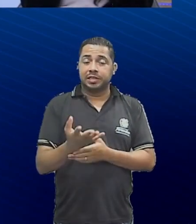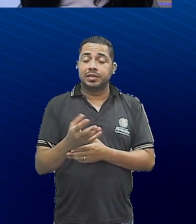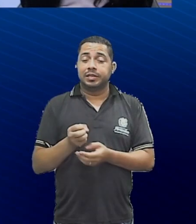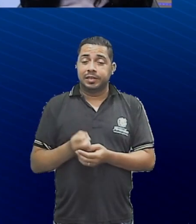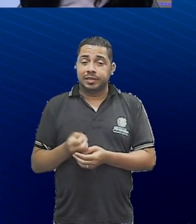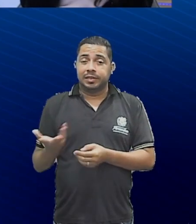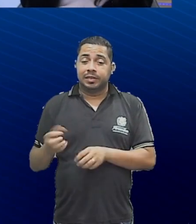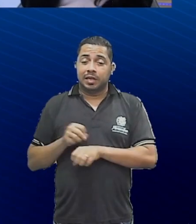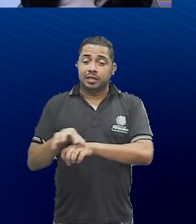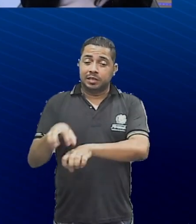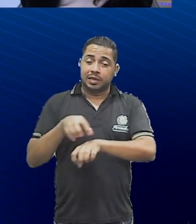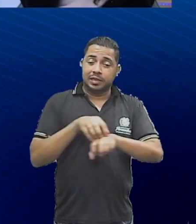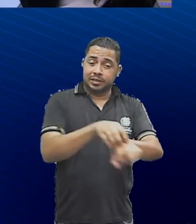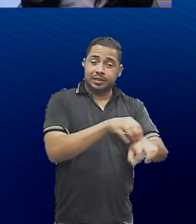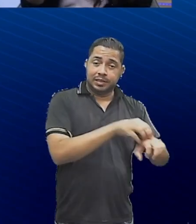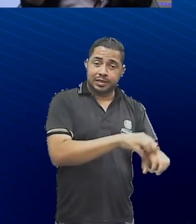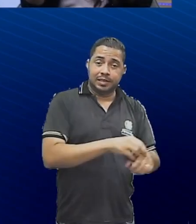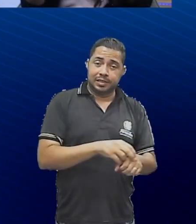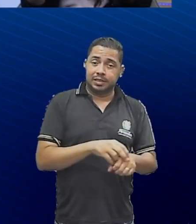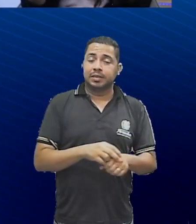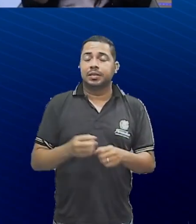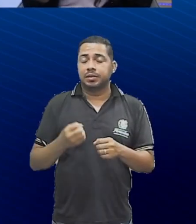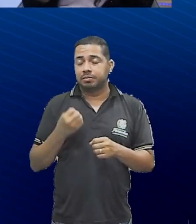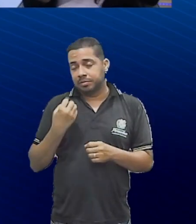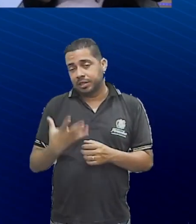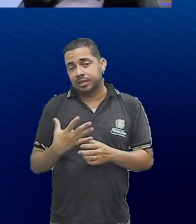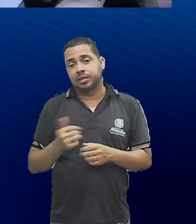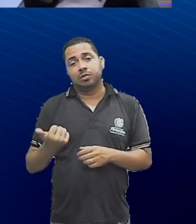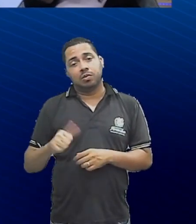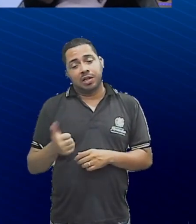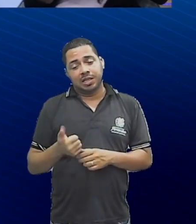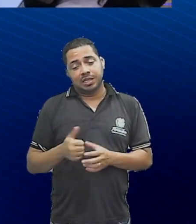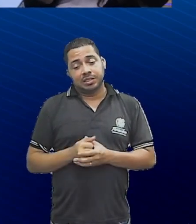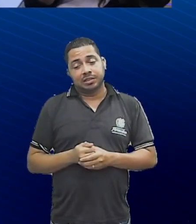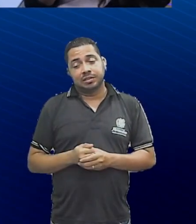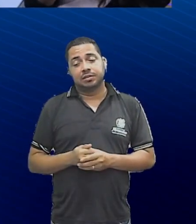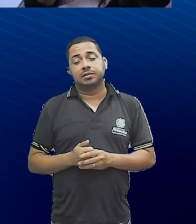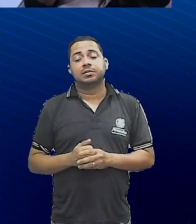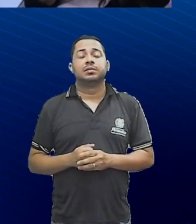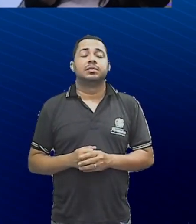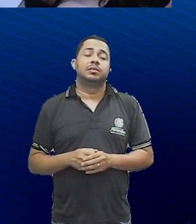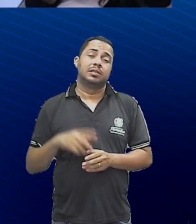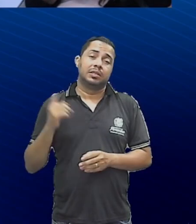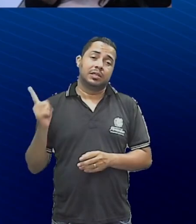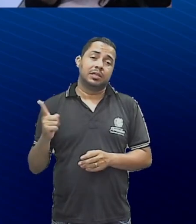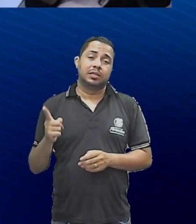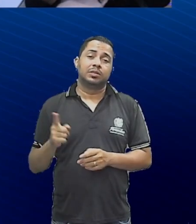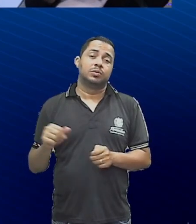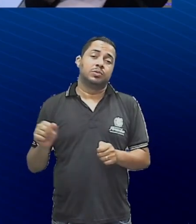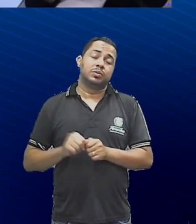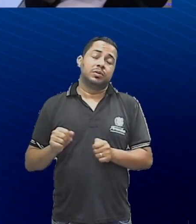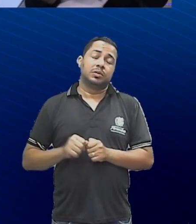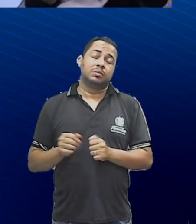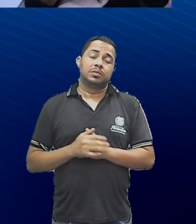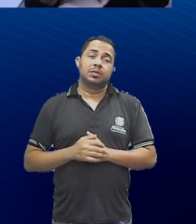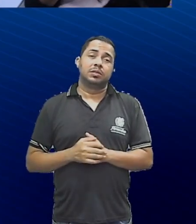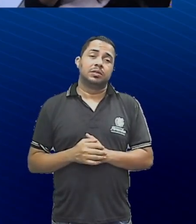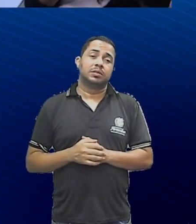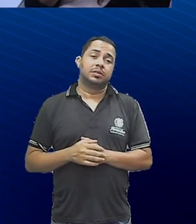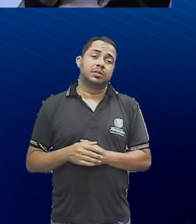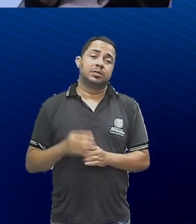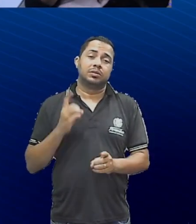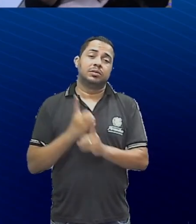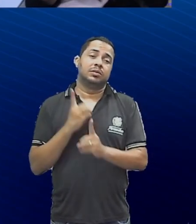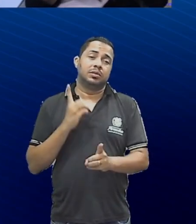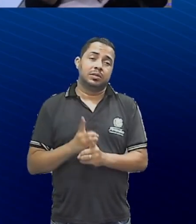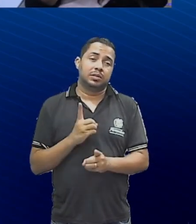sejam feitas com qualidade, né? Desde de lá da concepção, de como